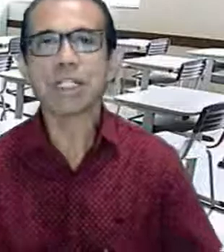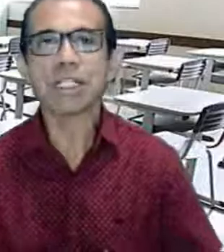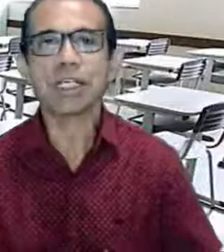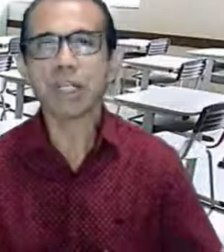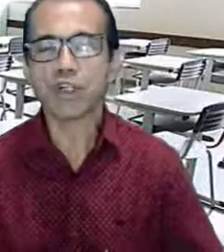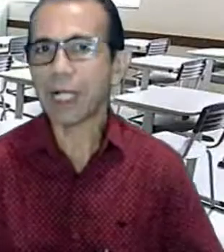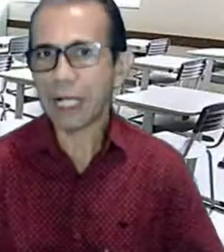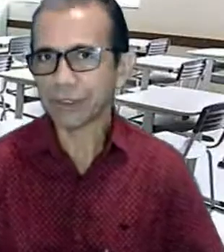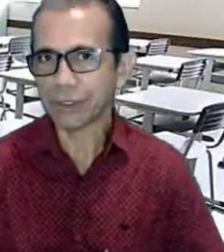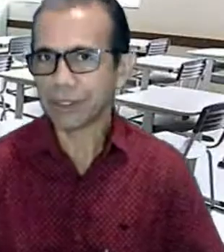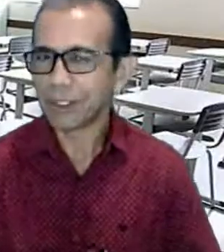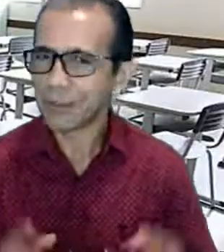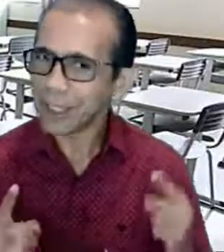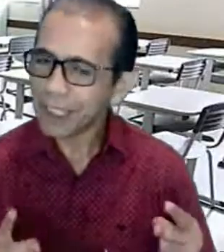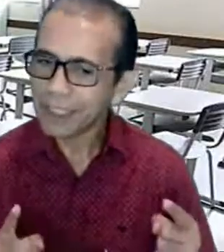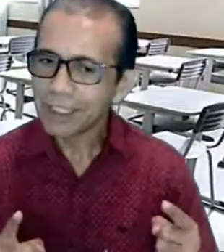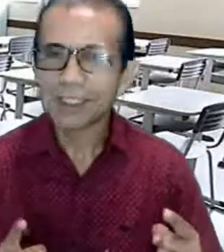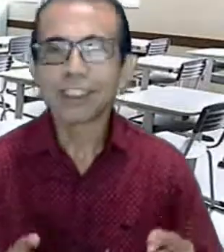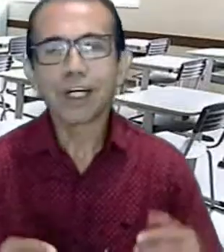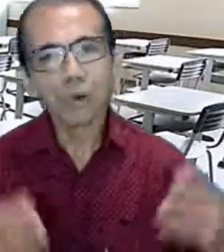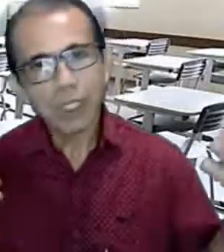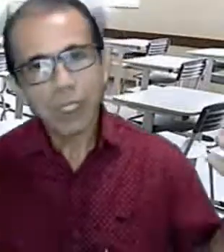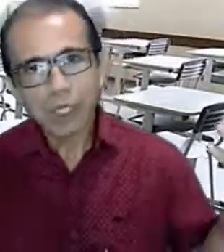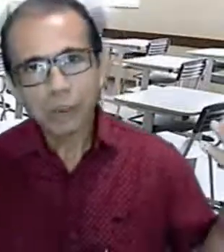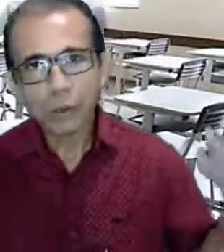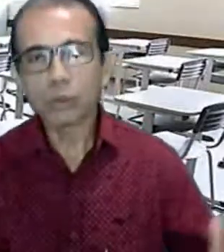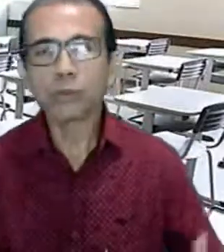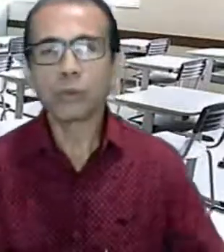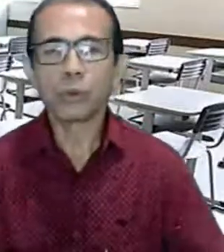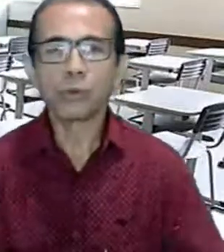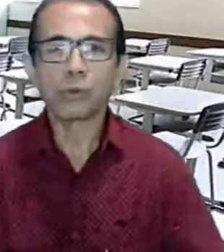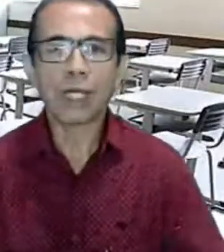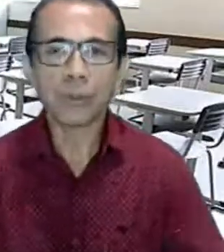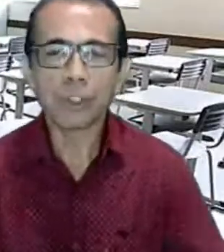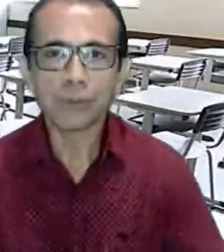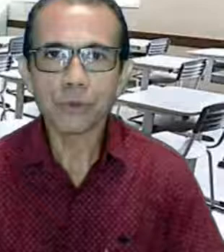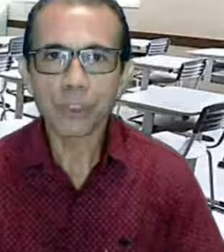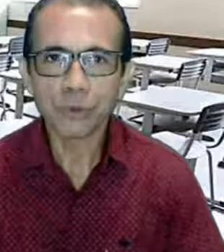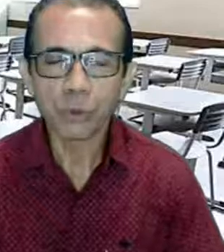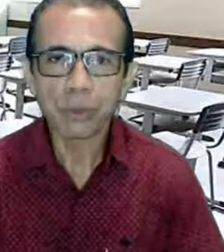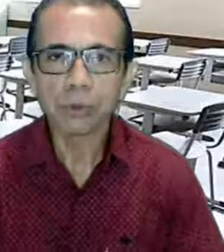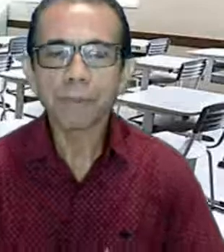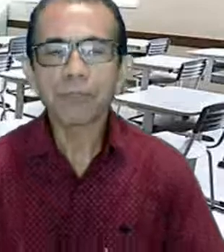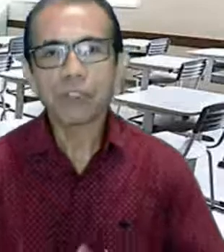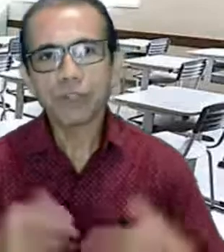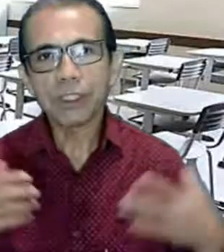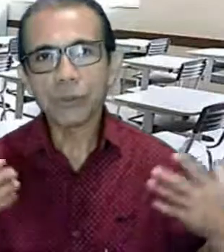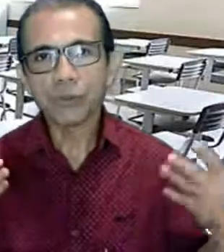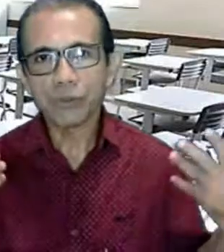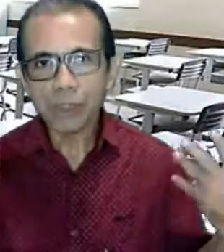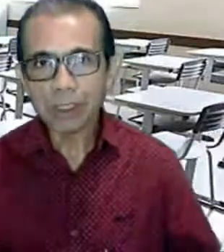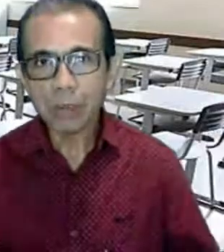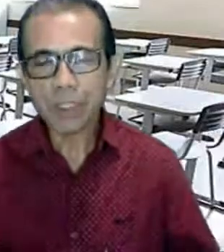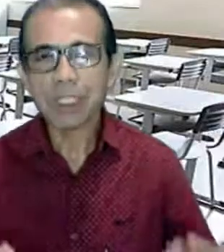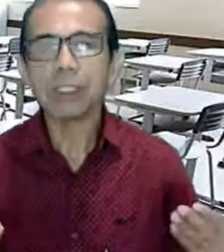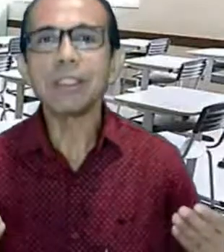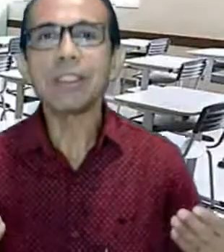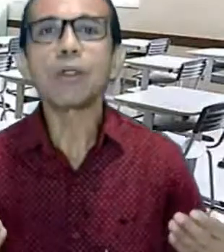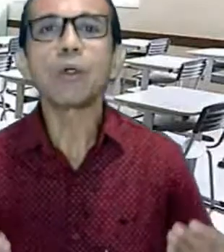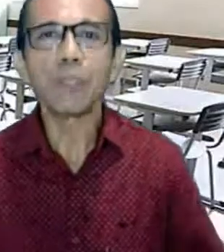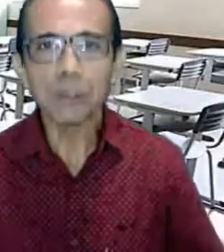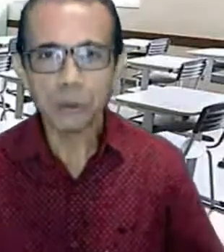você quiser na sua casa. Ok? Então, todos os aluninhos do sexto ano